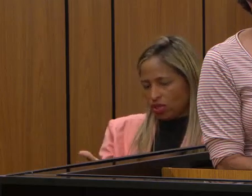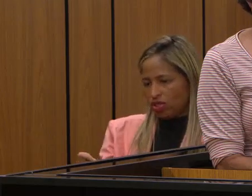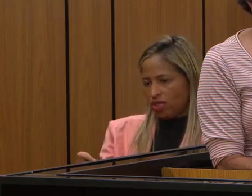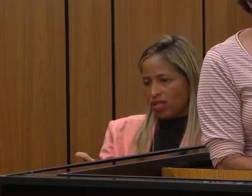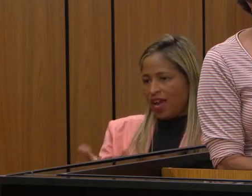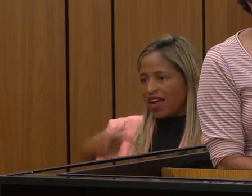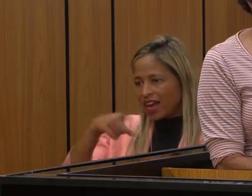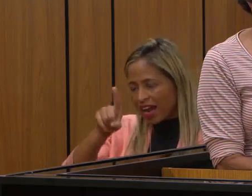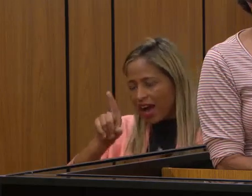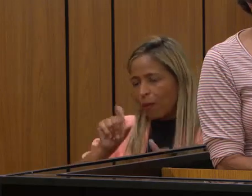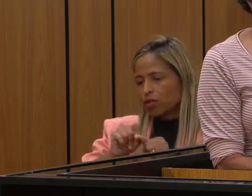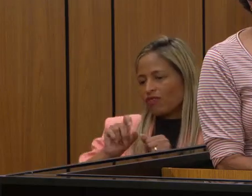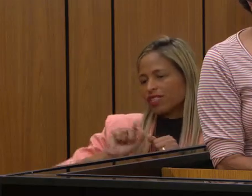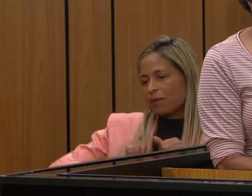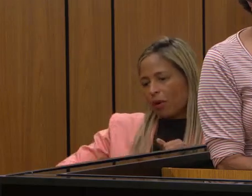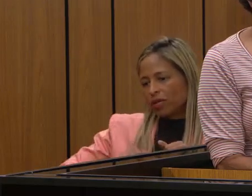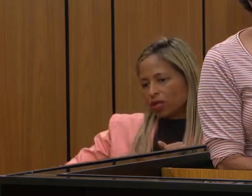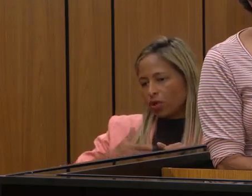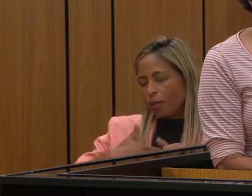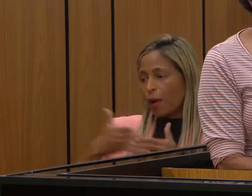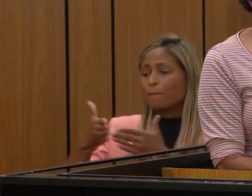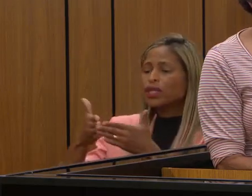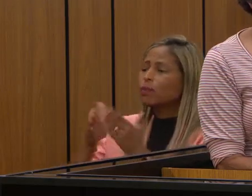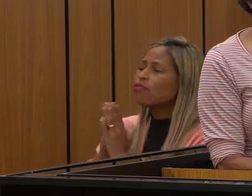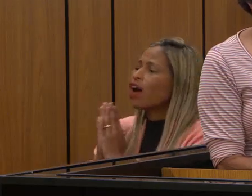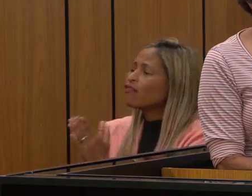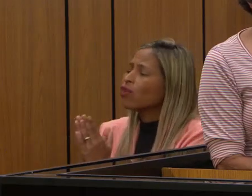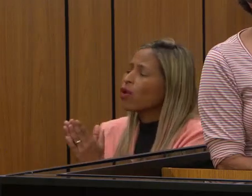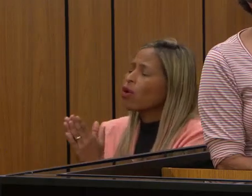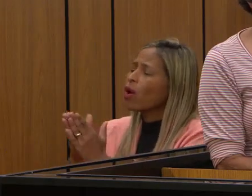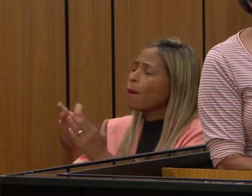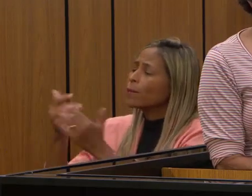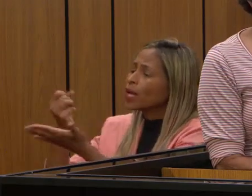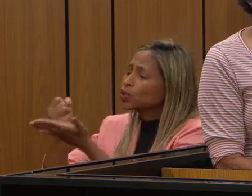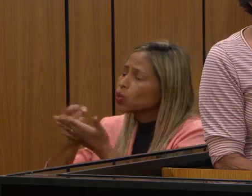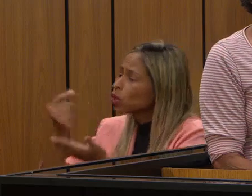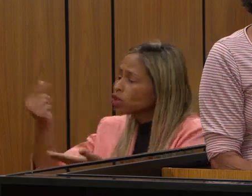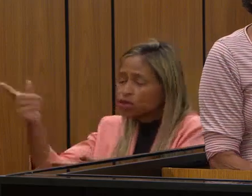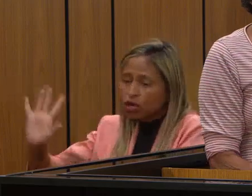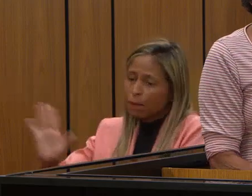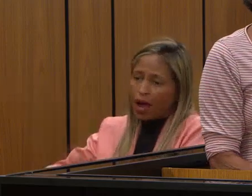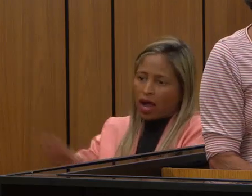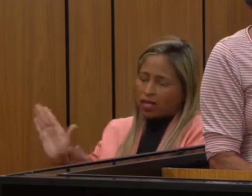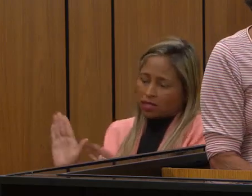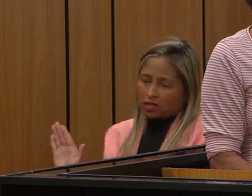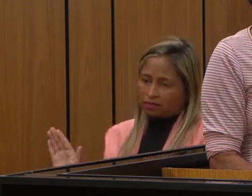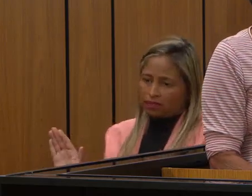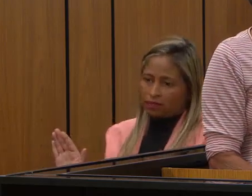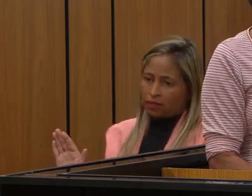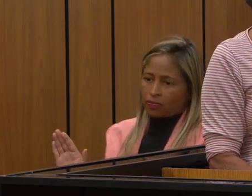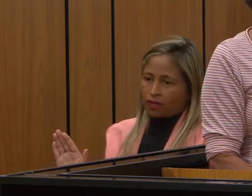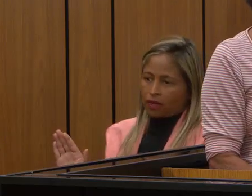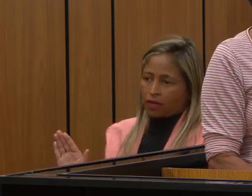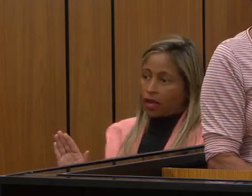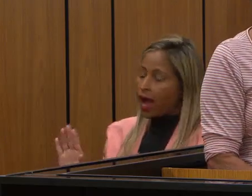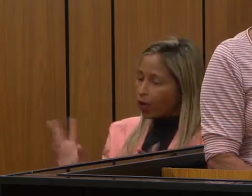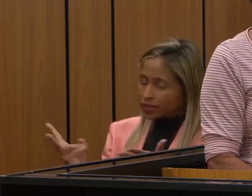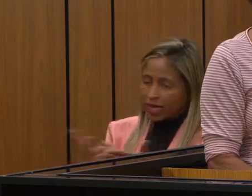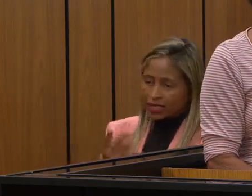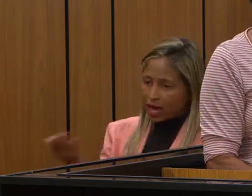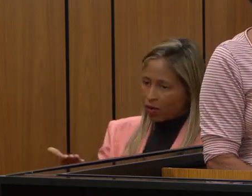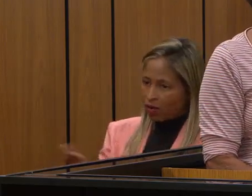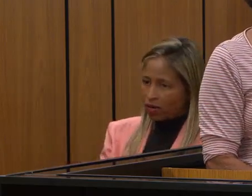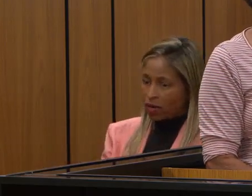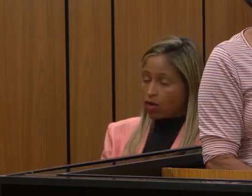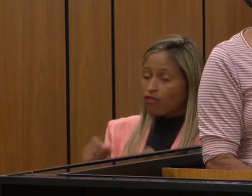para ir lá e pedir eles para fazer esse trabalho para mim e eu fiquei nessa situação